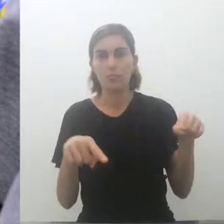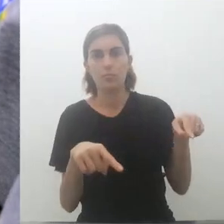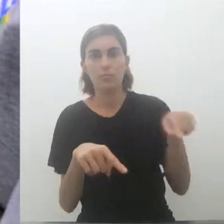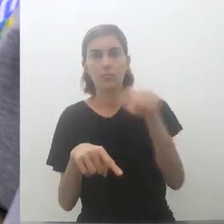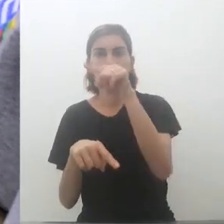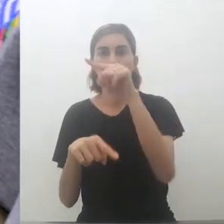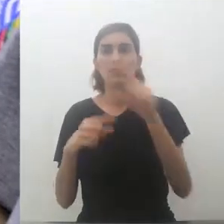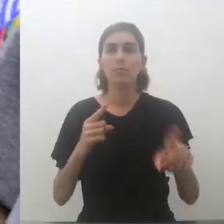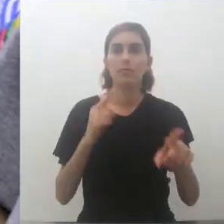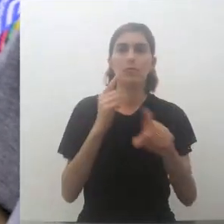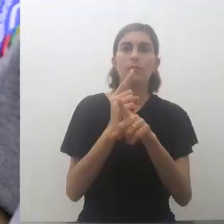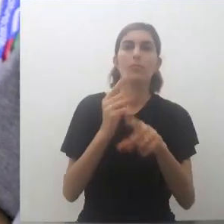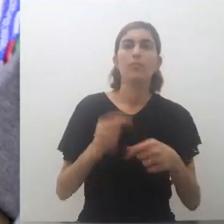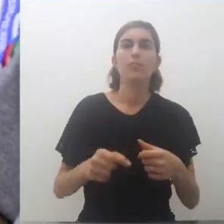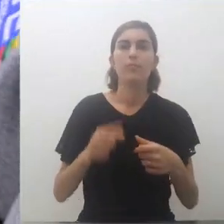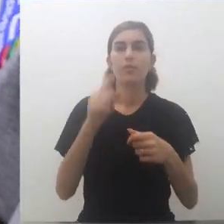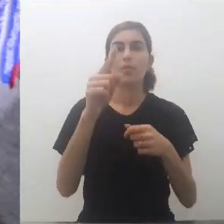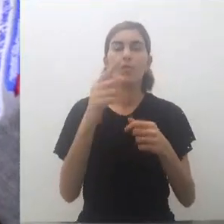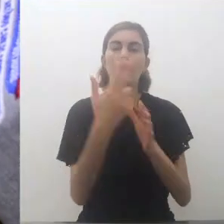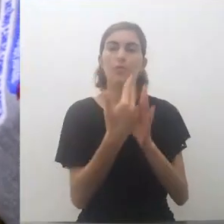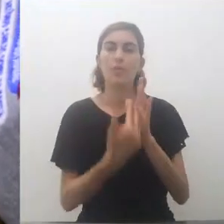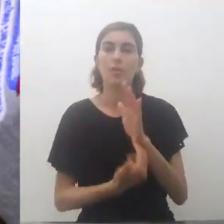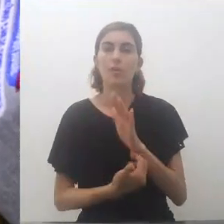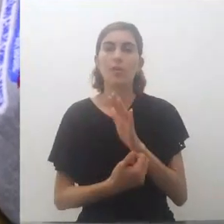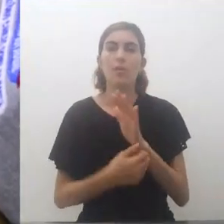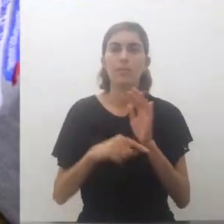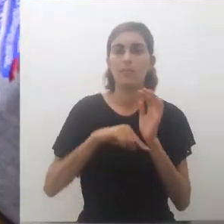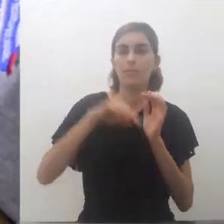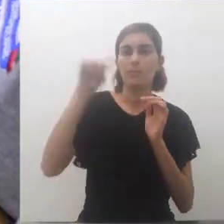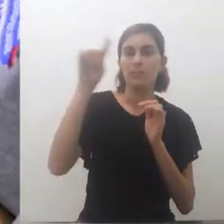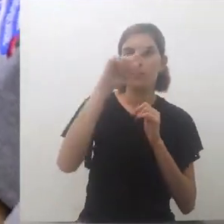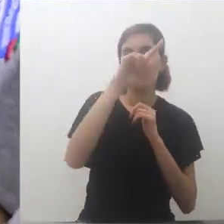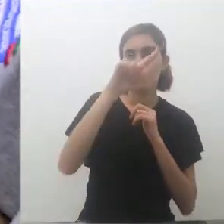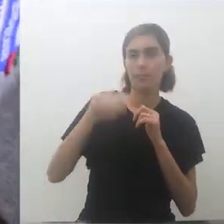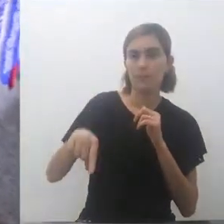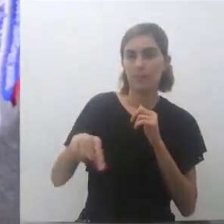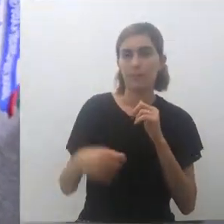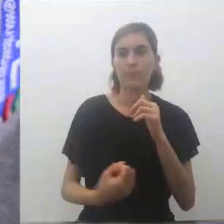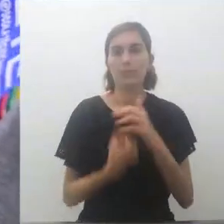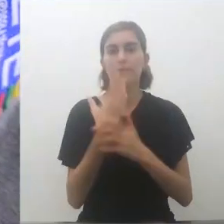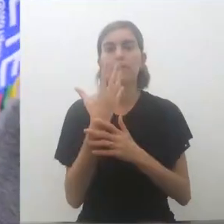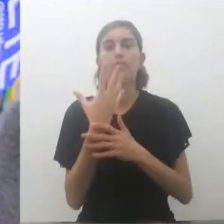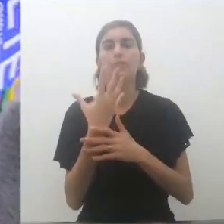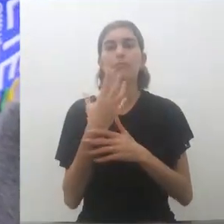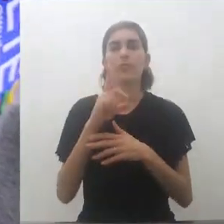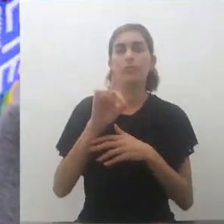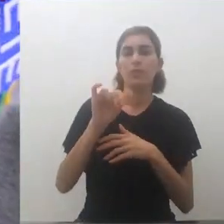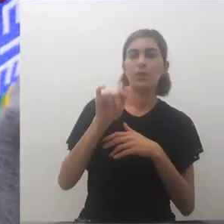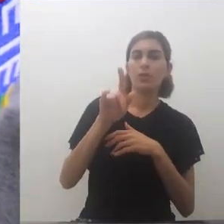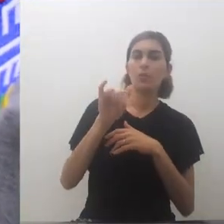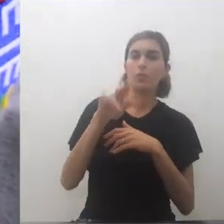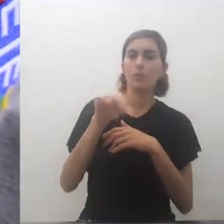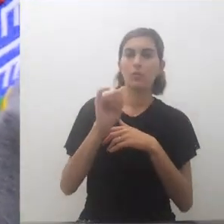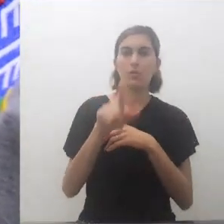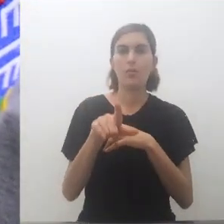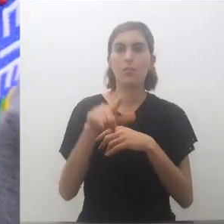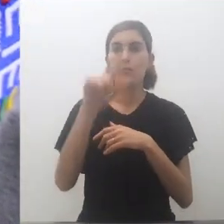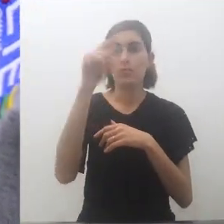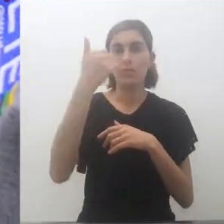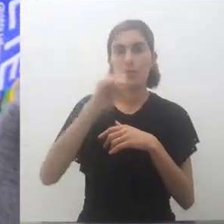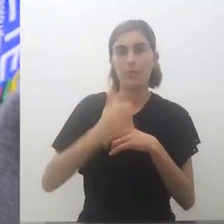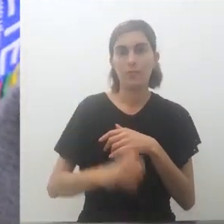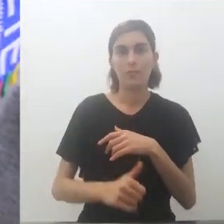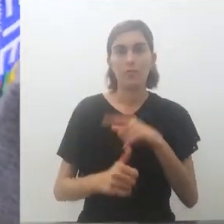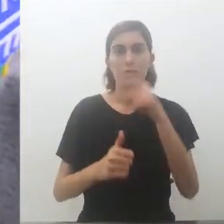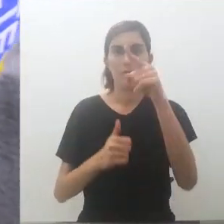outras formas, criando um alinhamento nessa diagonal. Essa variação de tom aqui